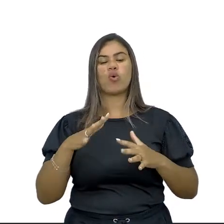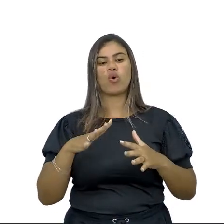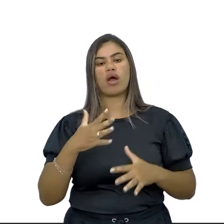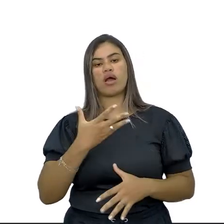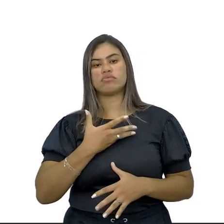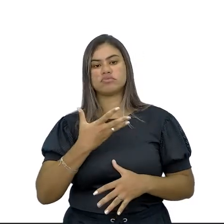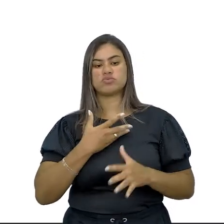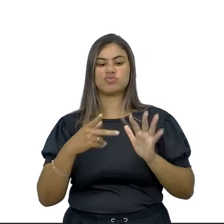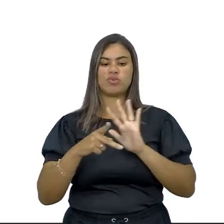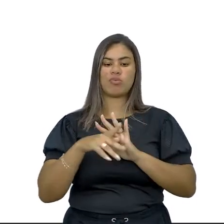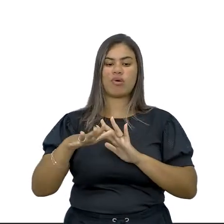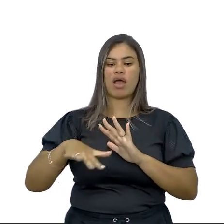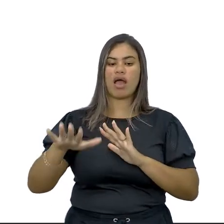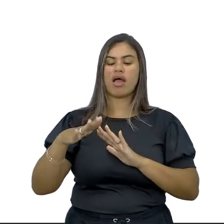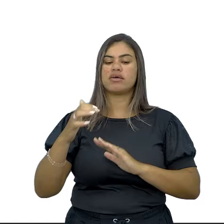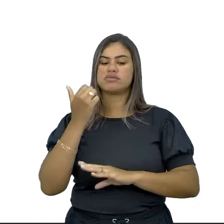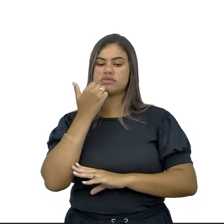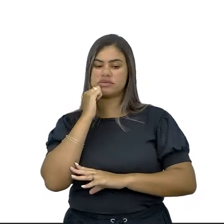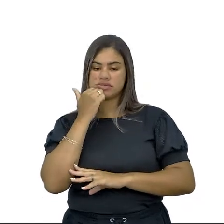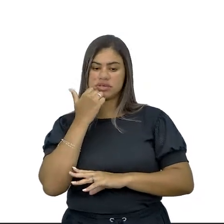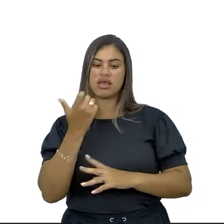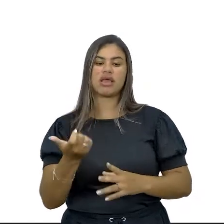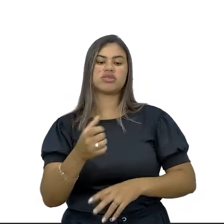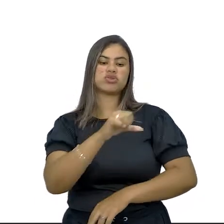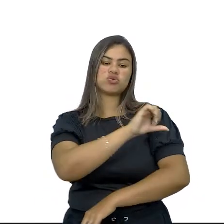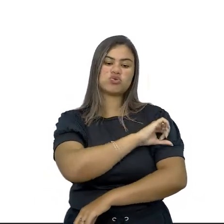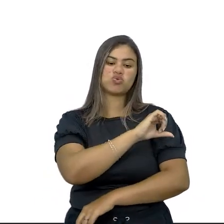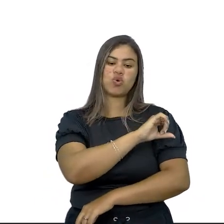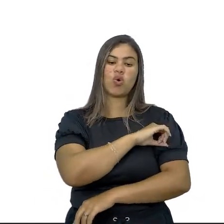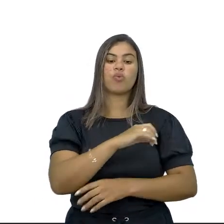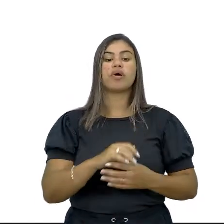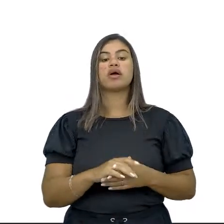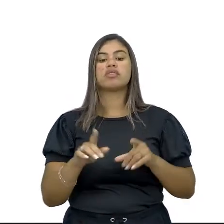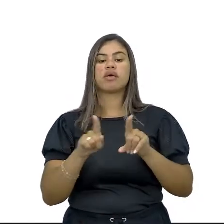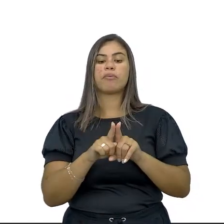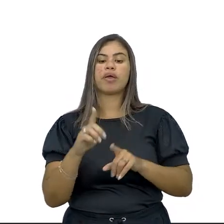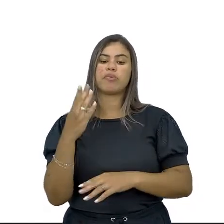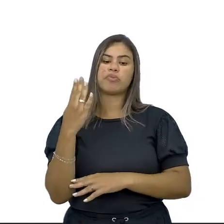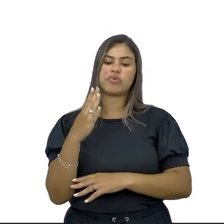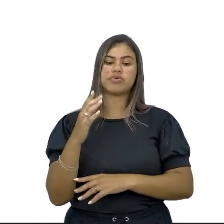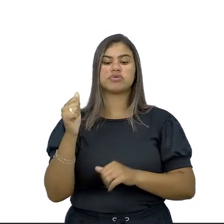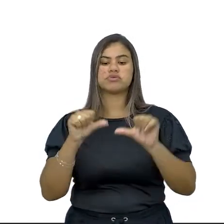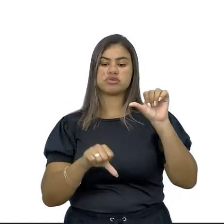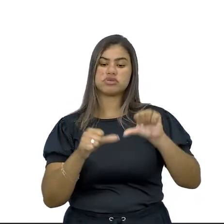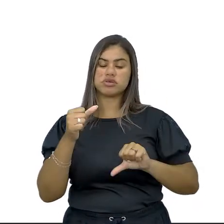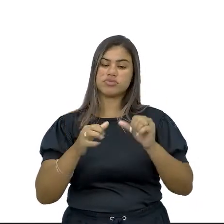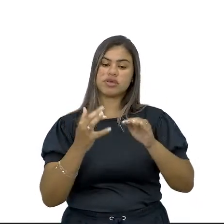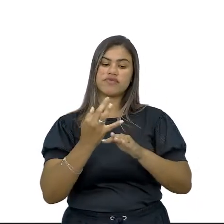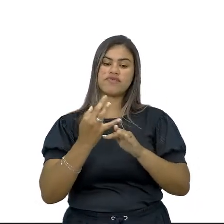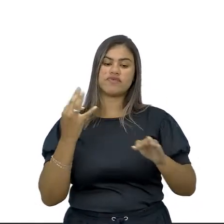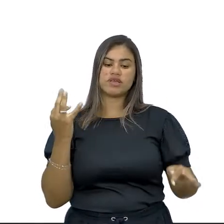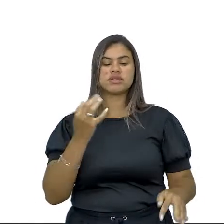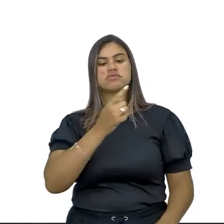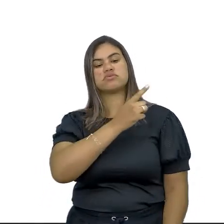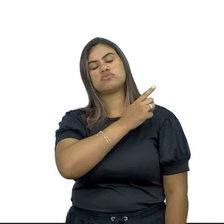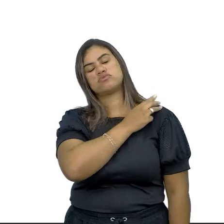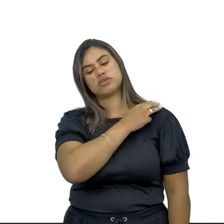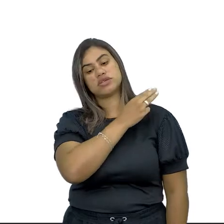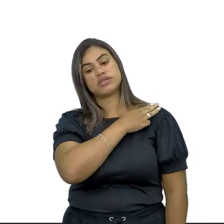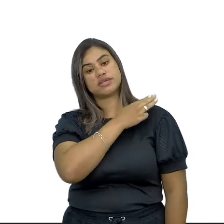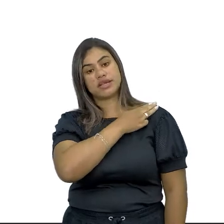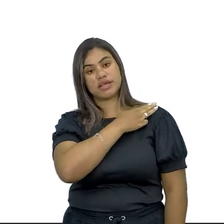9º ano do ensino fundamental, os nossos colegas de física e de química da 3ª série do ensino médio estão